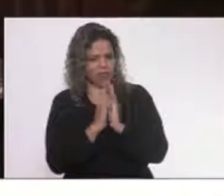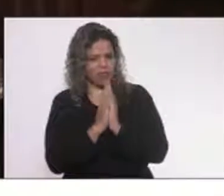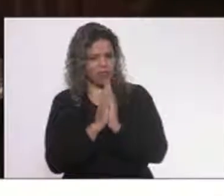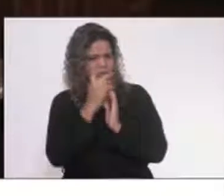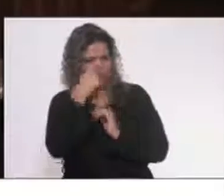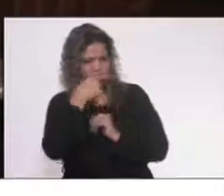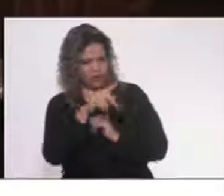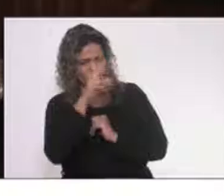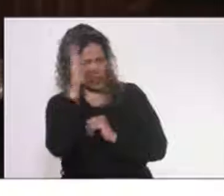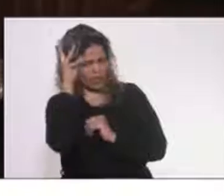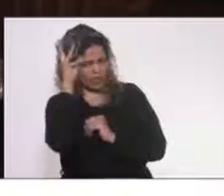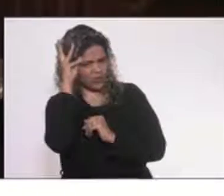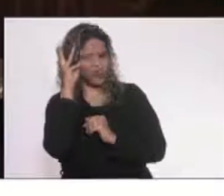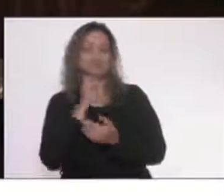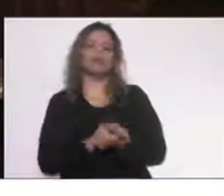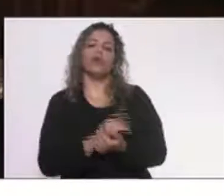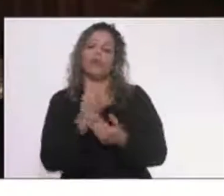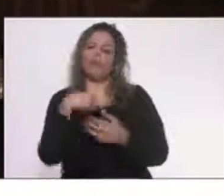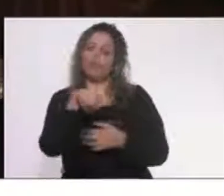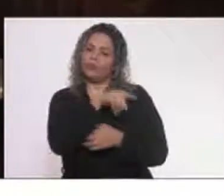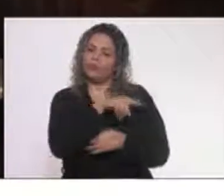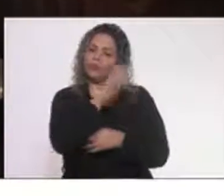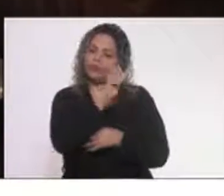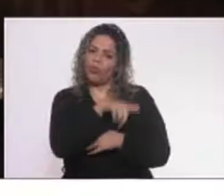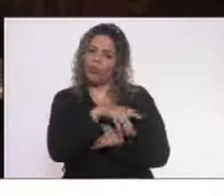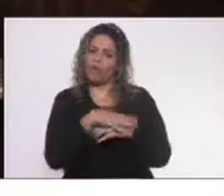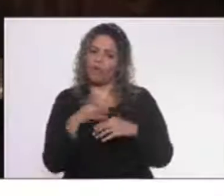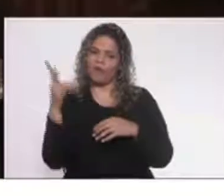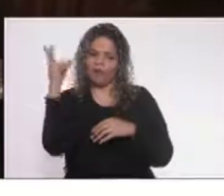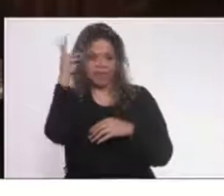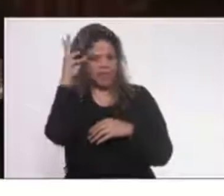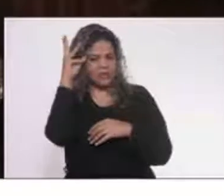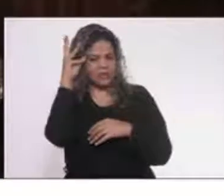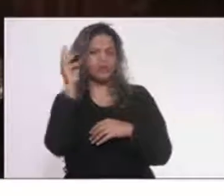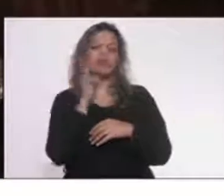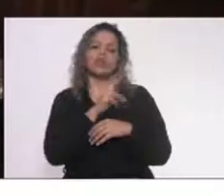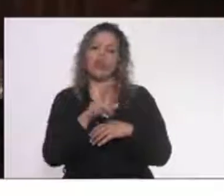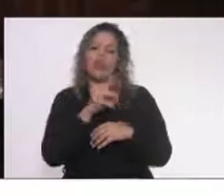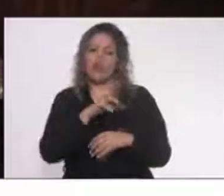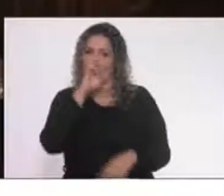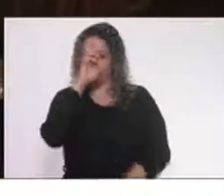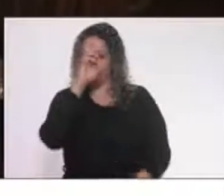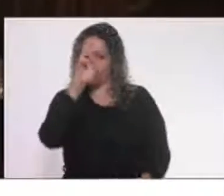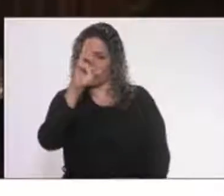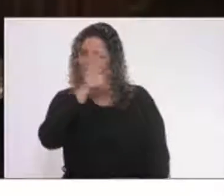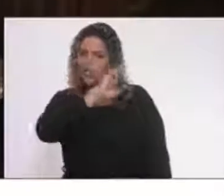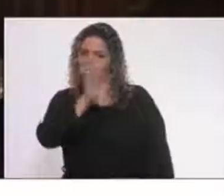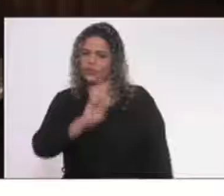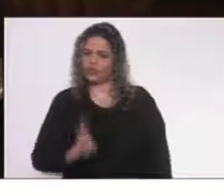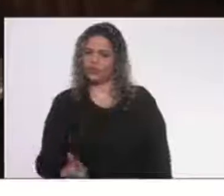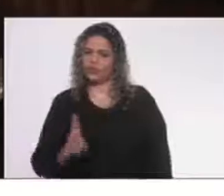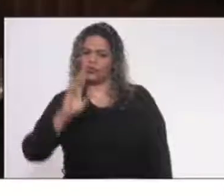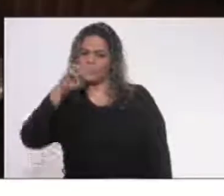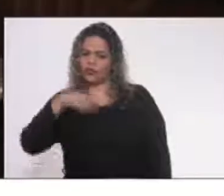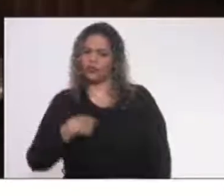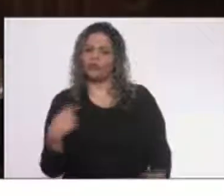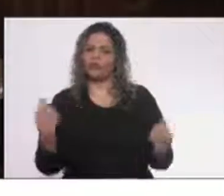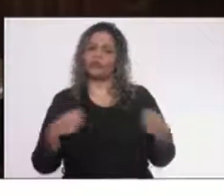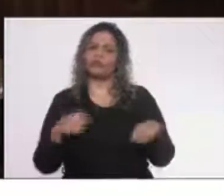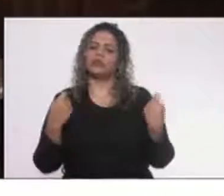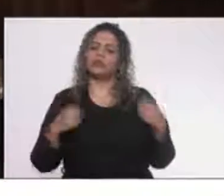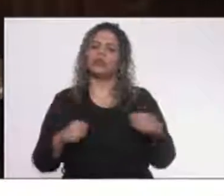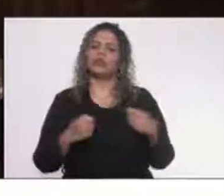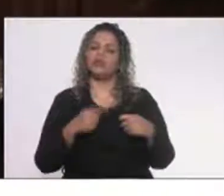do senhor Witzel. O senhor Witzel não é um líder religioso. Nós precisamos que o